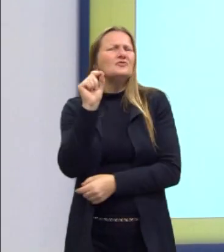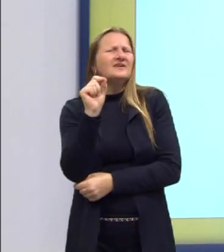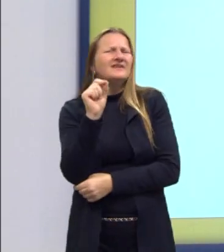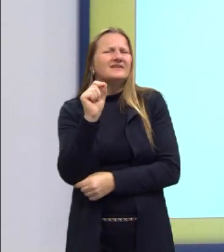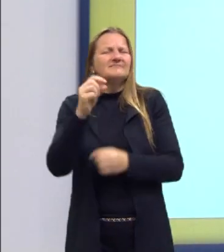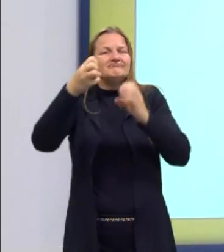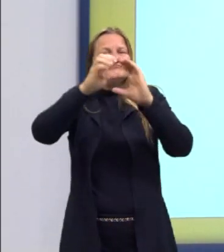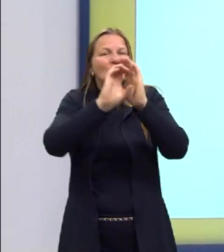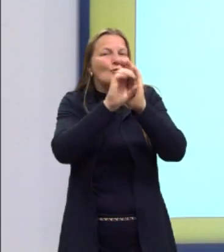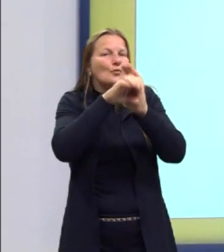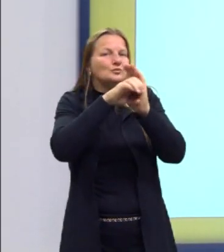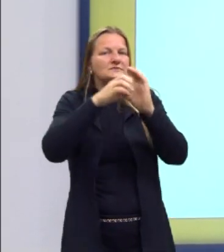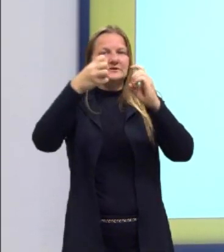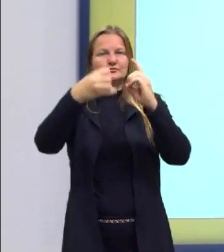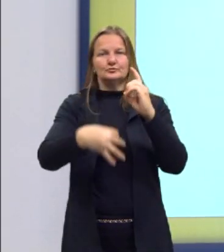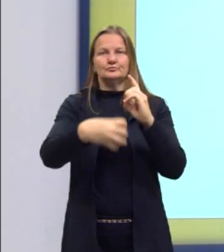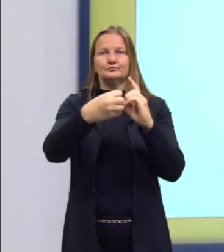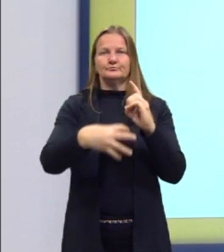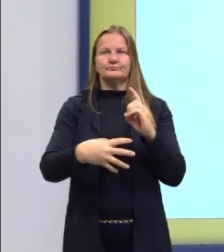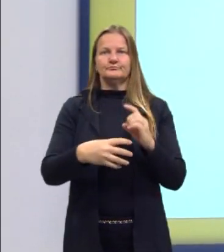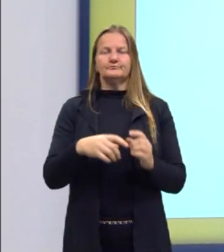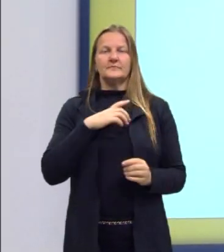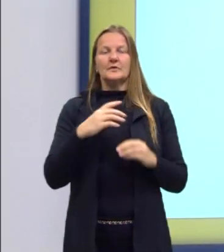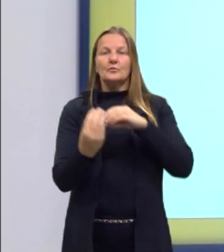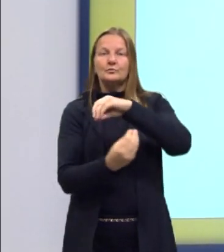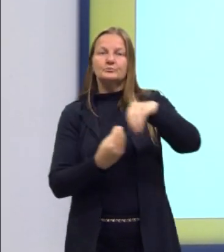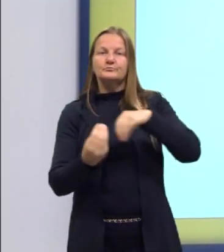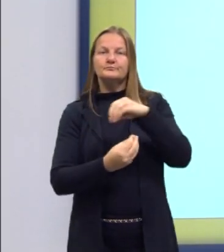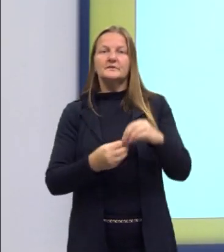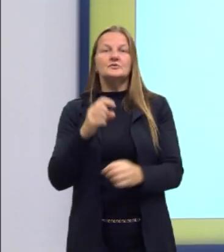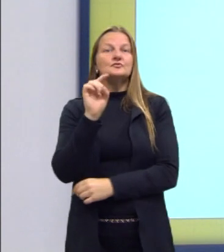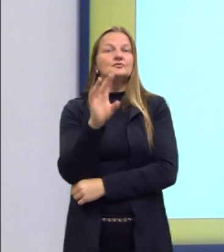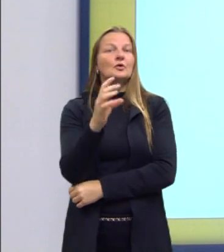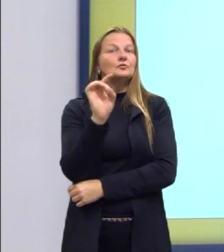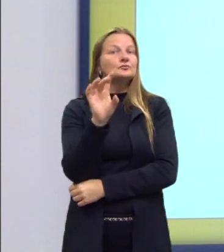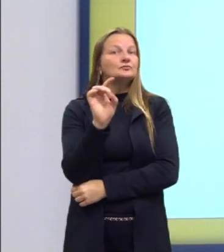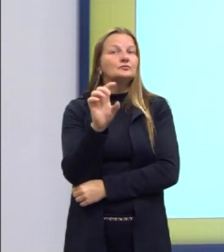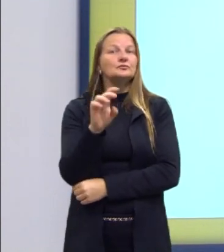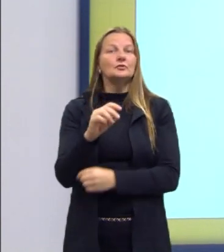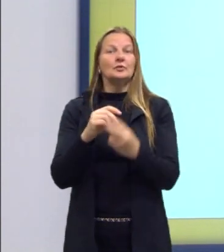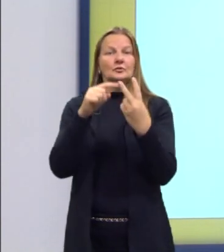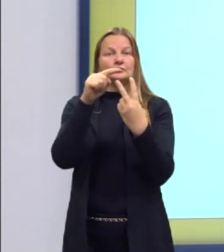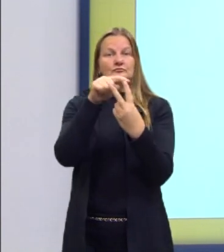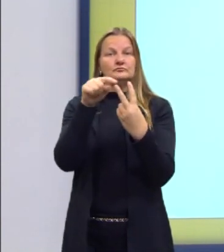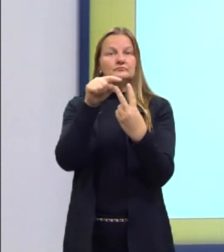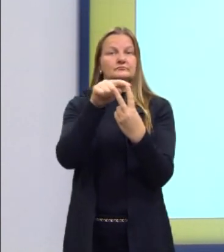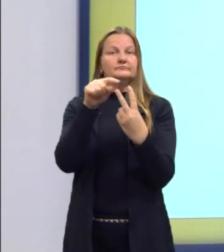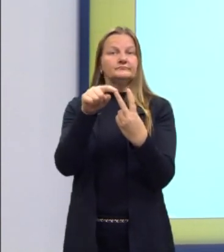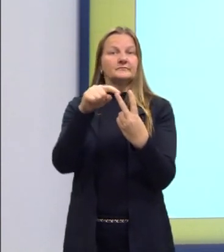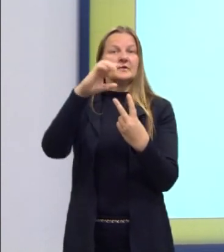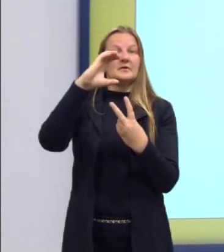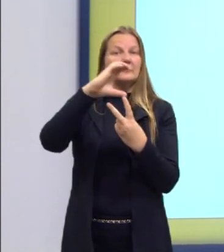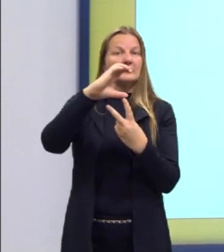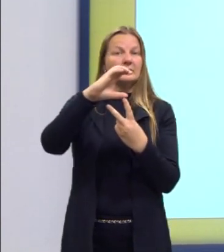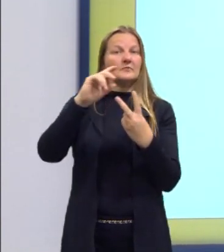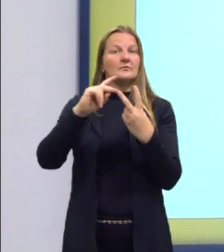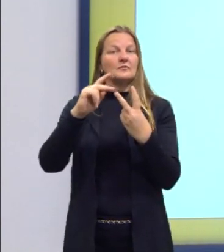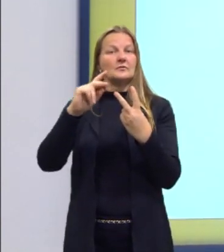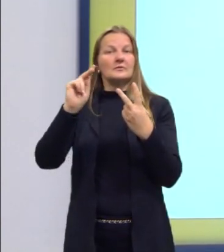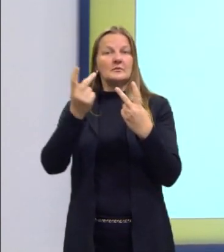que são os hidrocarbonetos são compostos foram as apenas é de carbono e hidrogênio